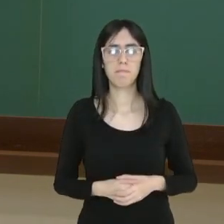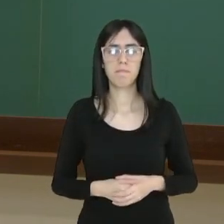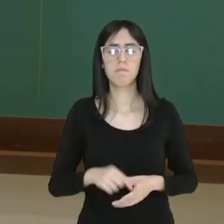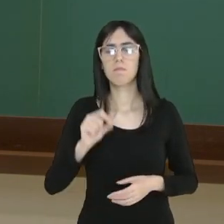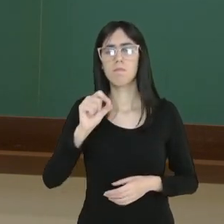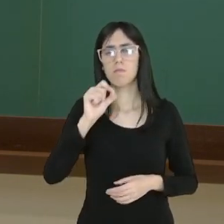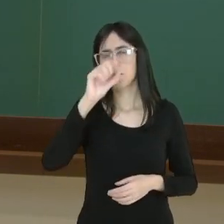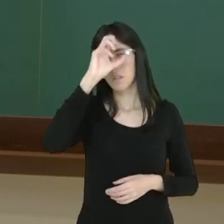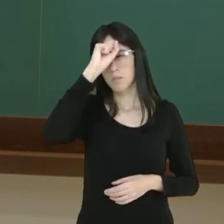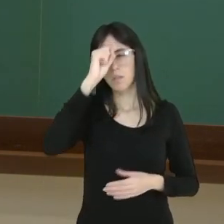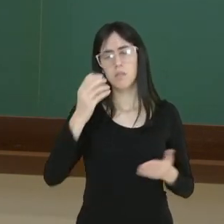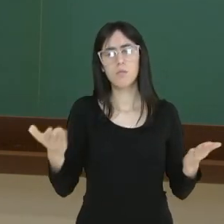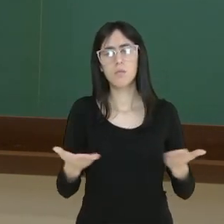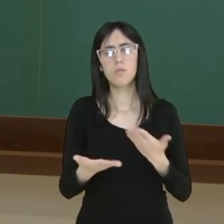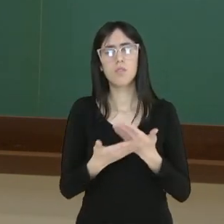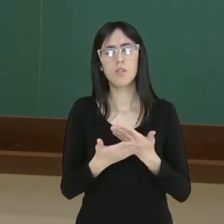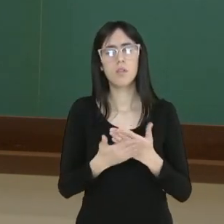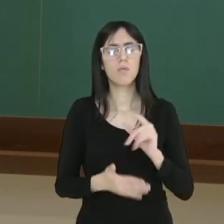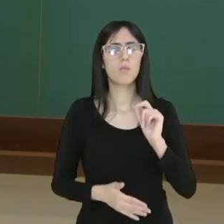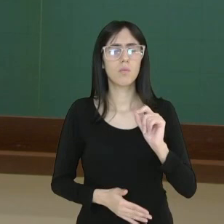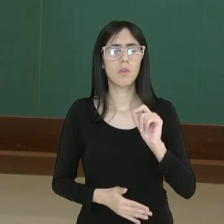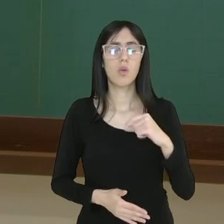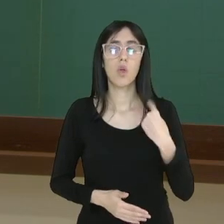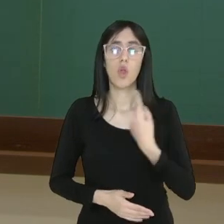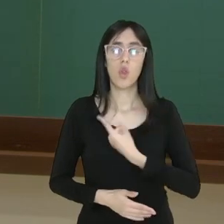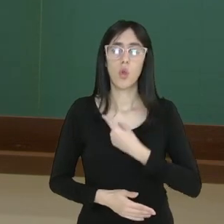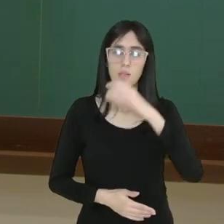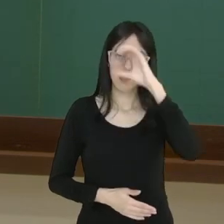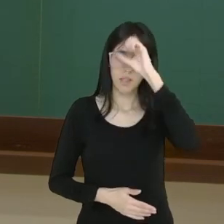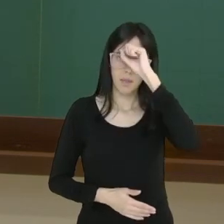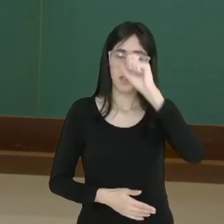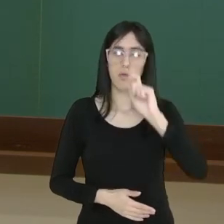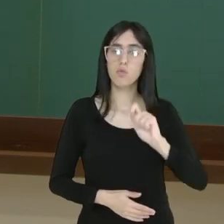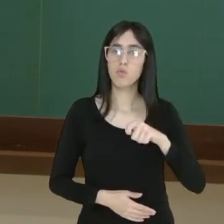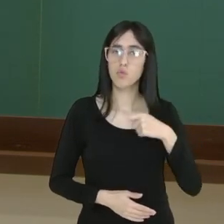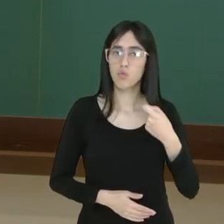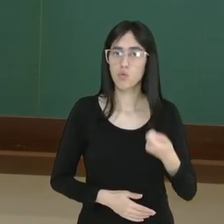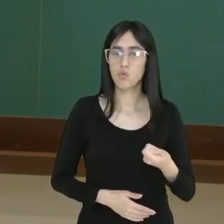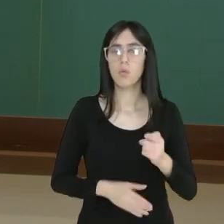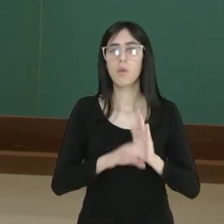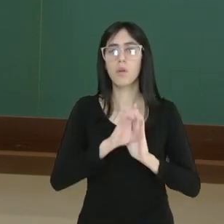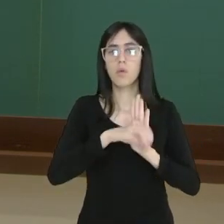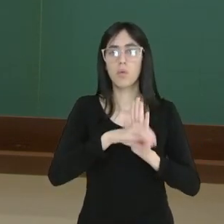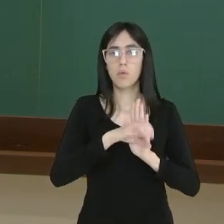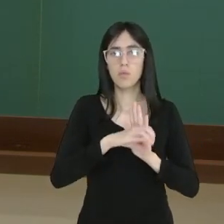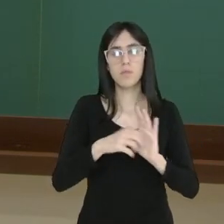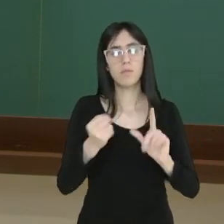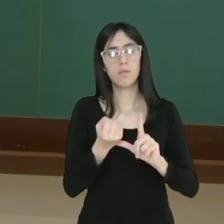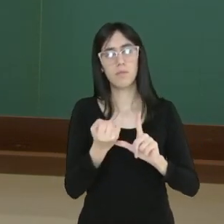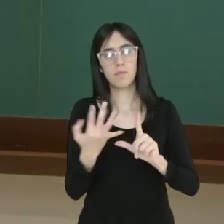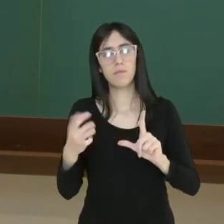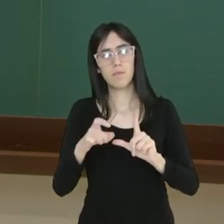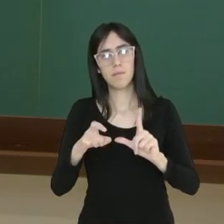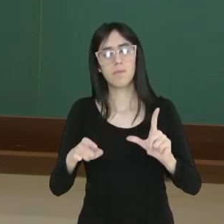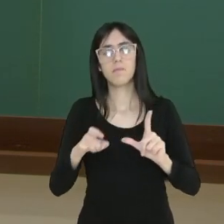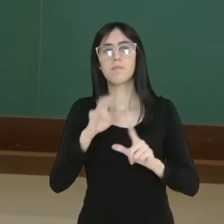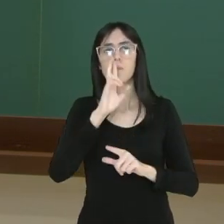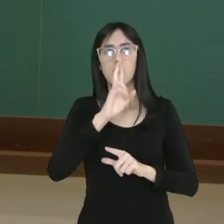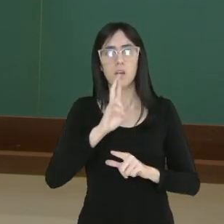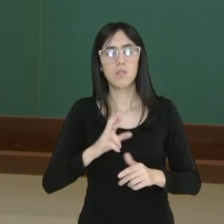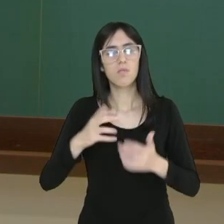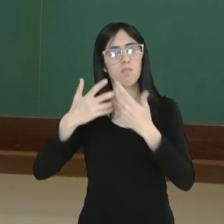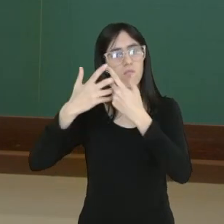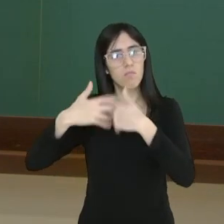Então, o que vimos nessa aula, pessoal? Nessa aula, novamente, nós falamos sobre a definição de logaritmo, resolvemos